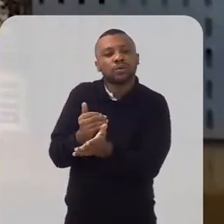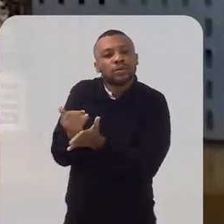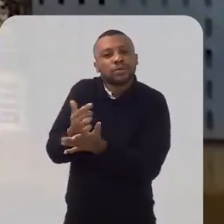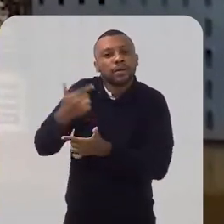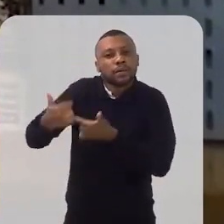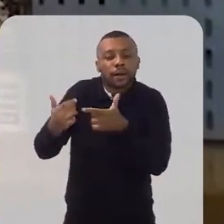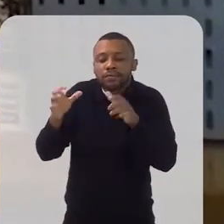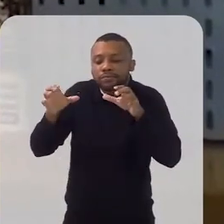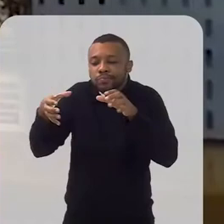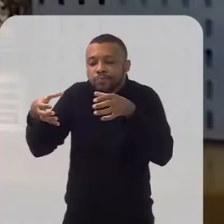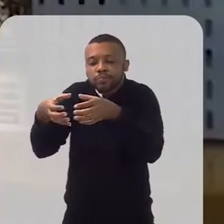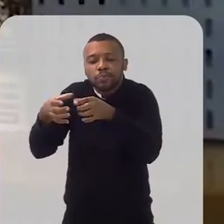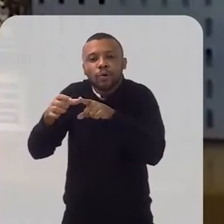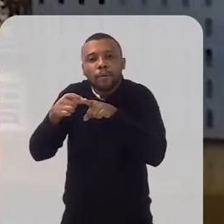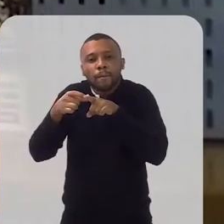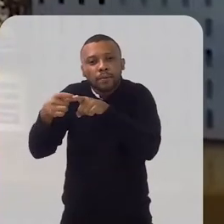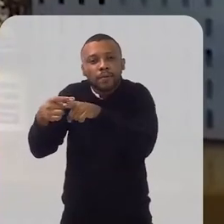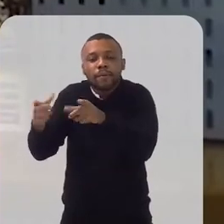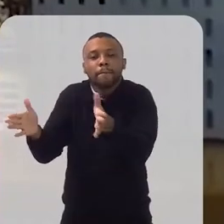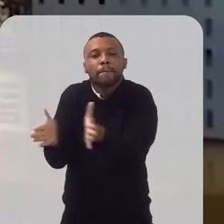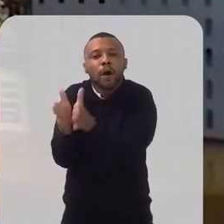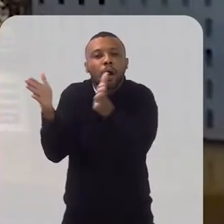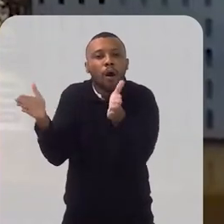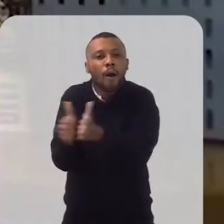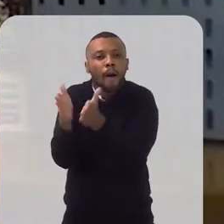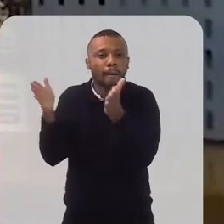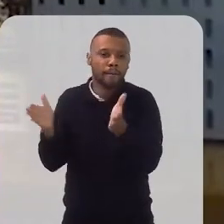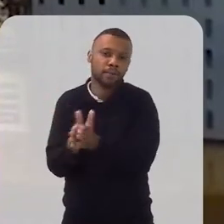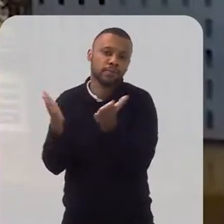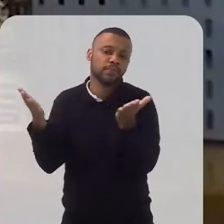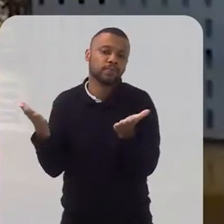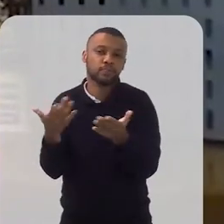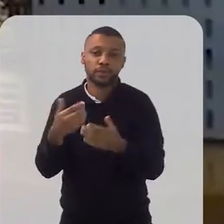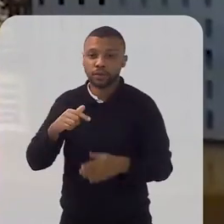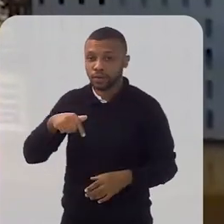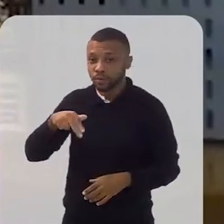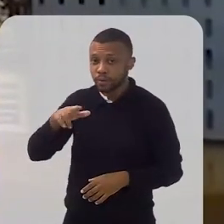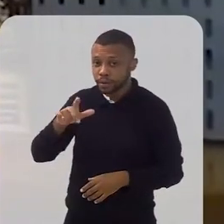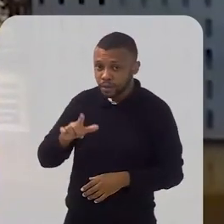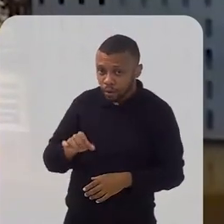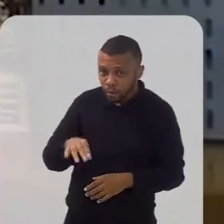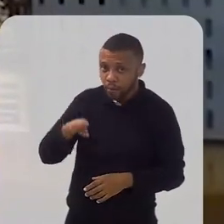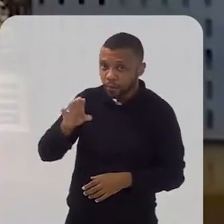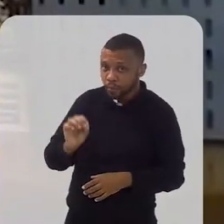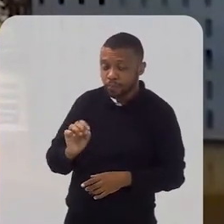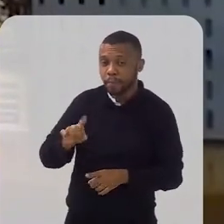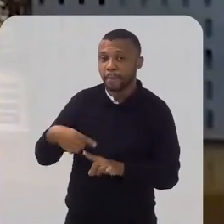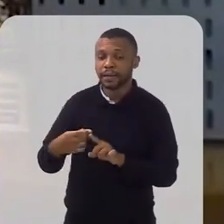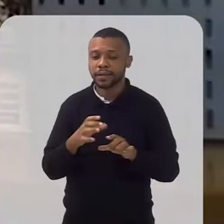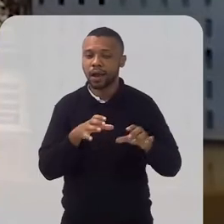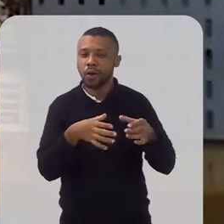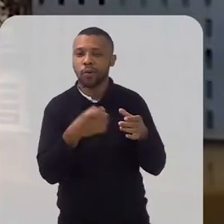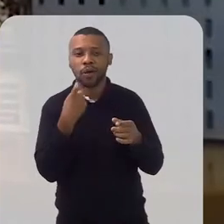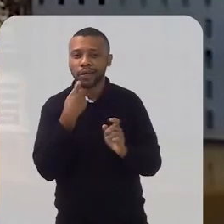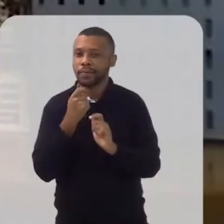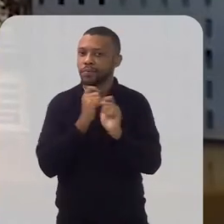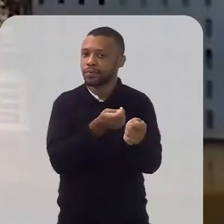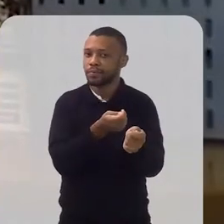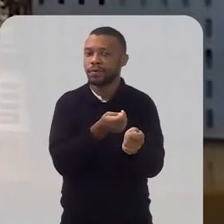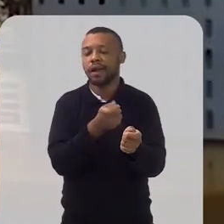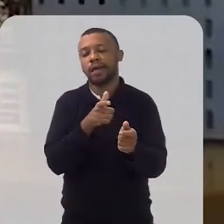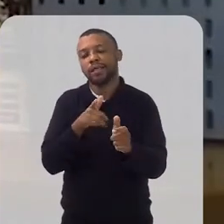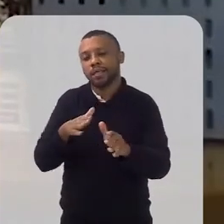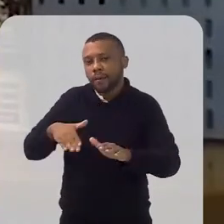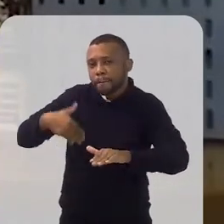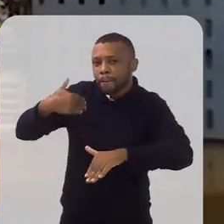trabalha com periferia, trabalha com comunidades menos favorecidas. E os quilombos e colônias de pescadores não são diferentes, né, desse processo